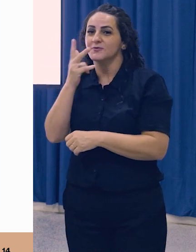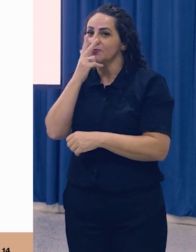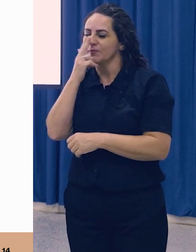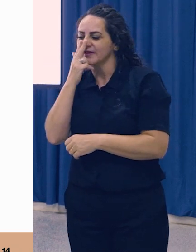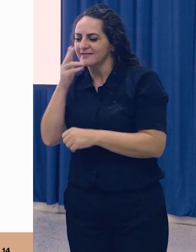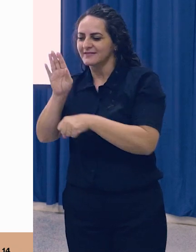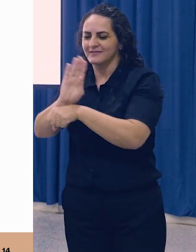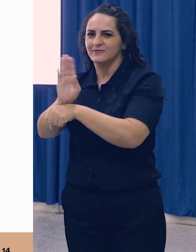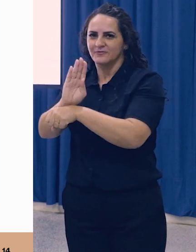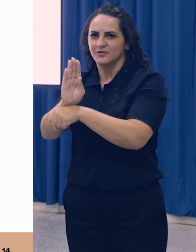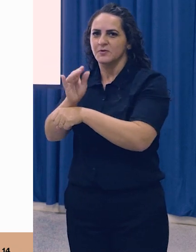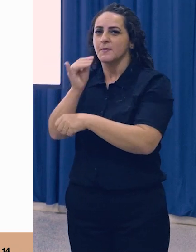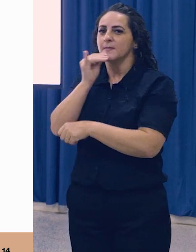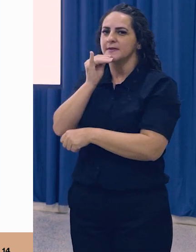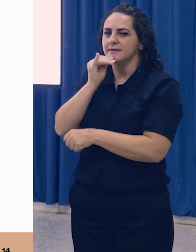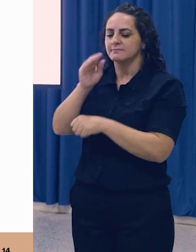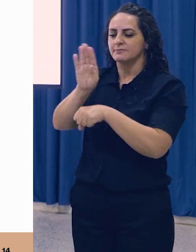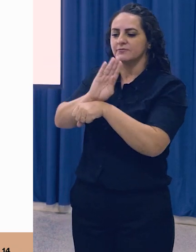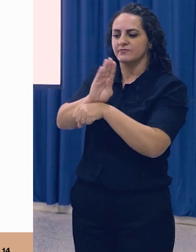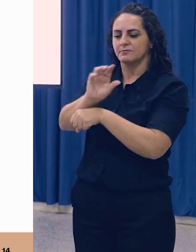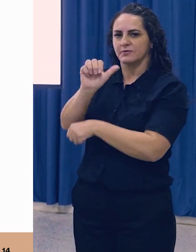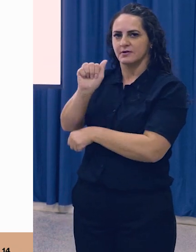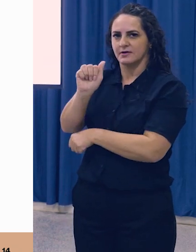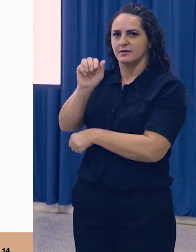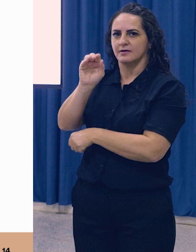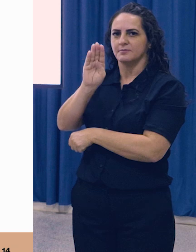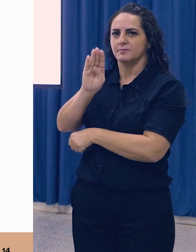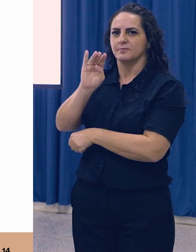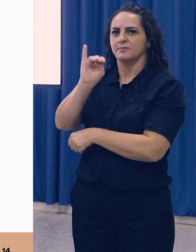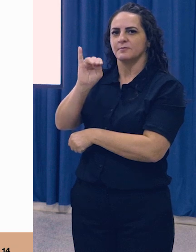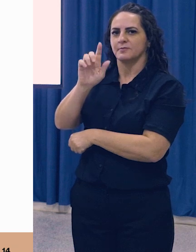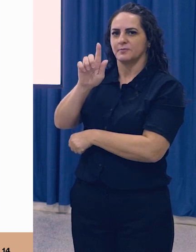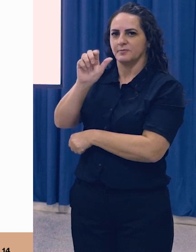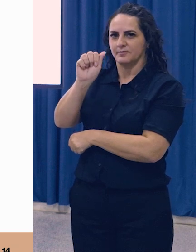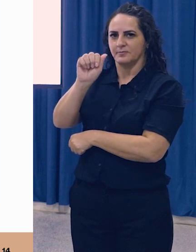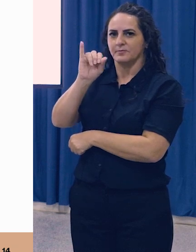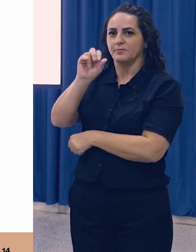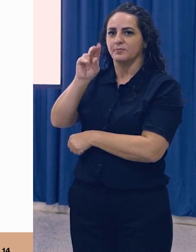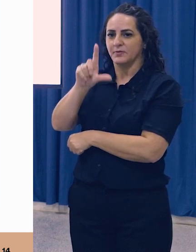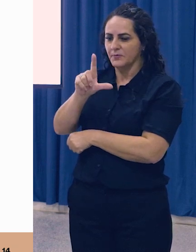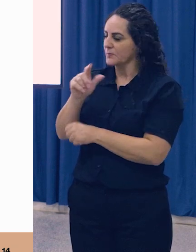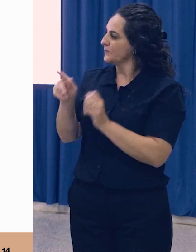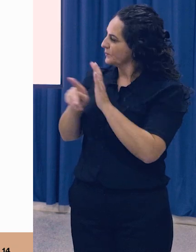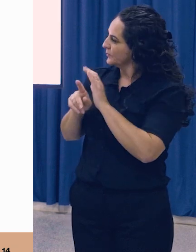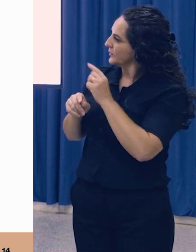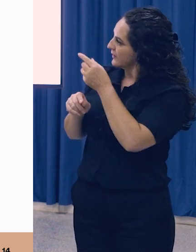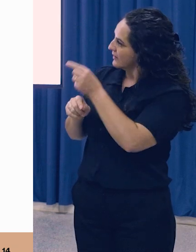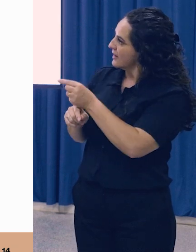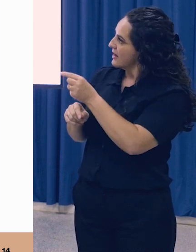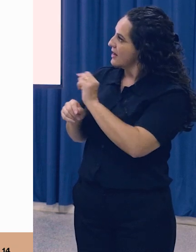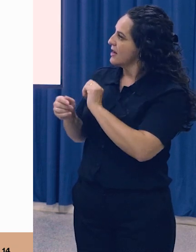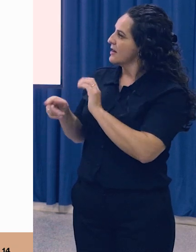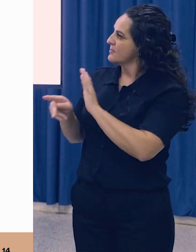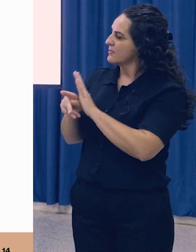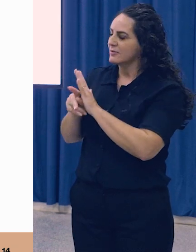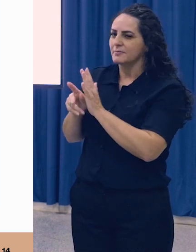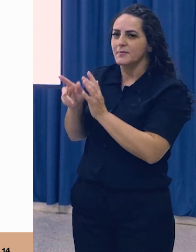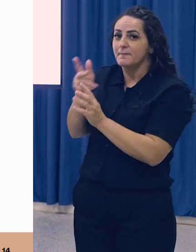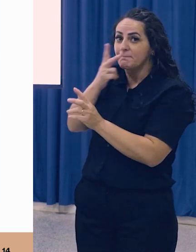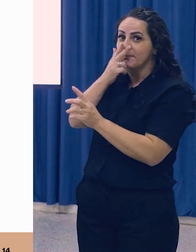Abigail, que é um filme sobre uma bailarina vampira, então casava muito bem com o tema de Ventos